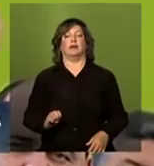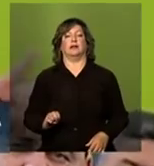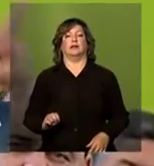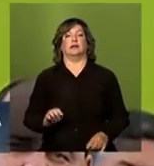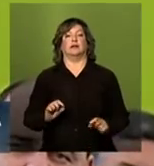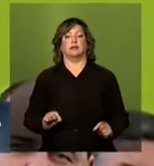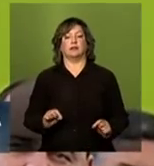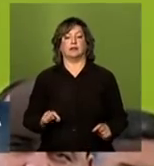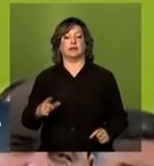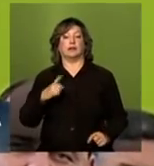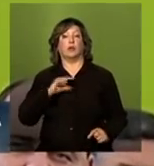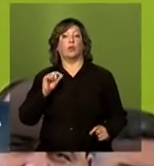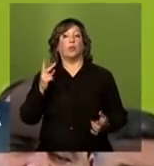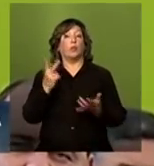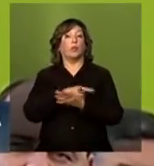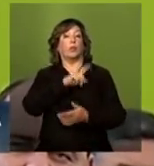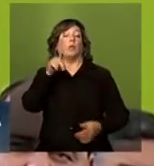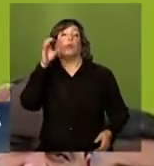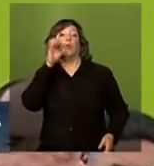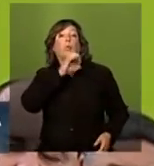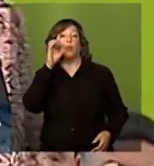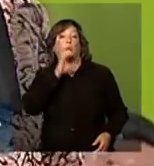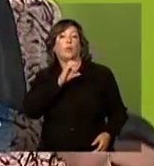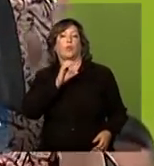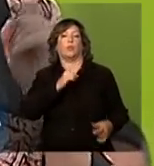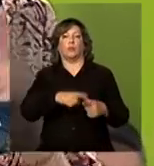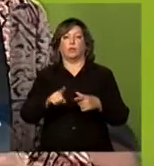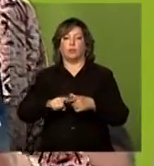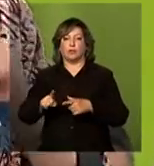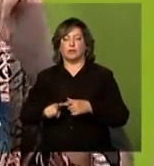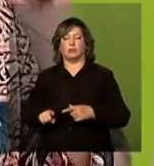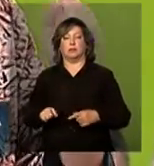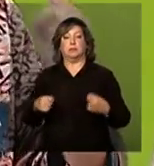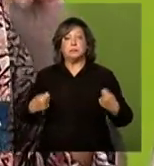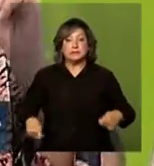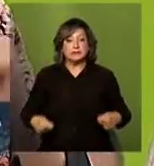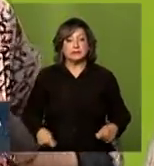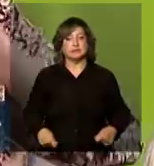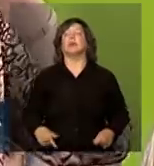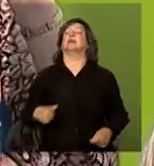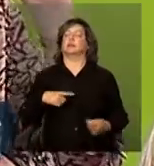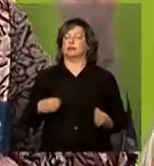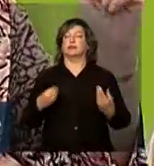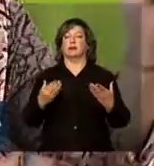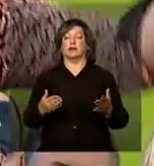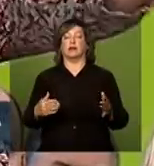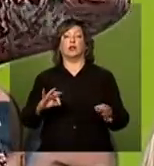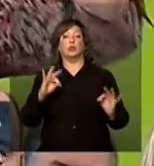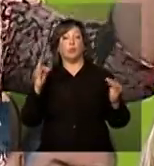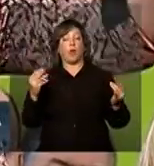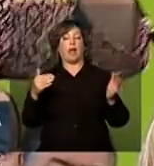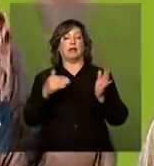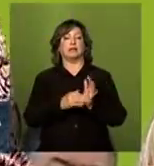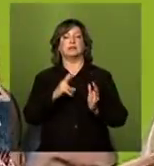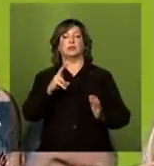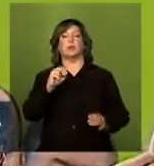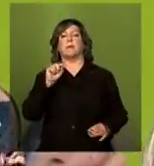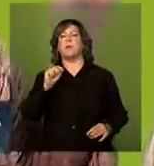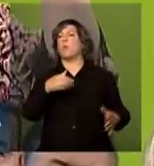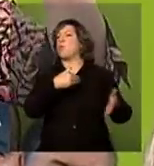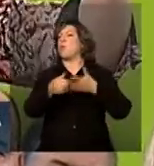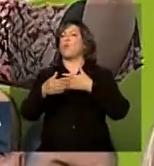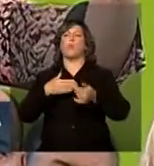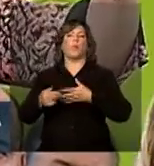Declaração de emergência mas todos os até 50.000 seja da onde